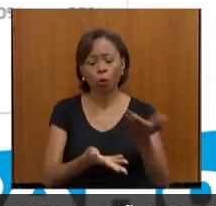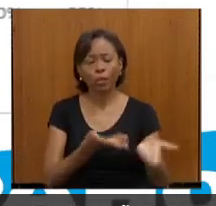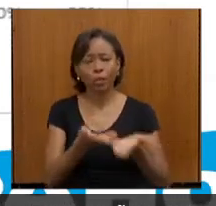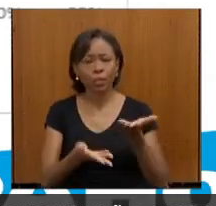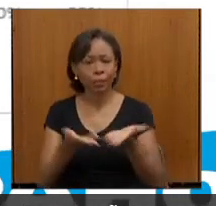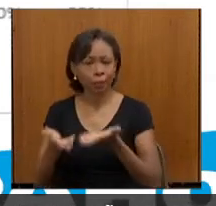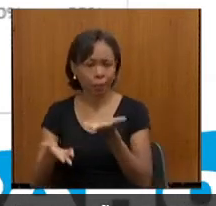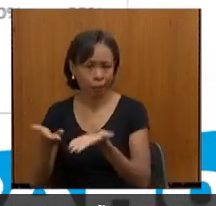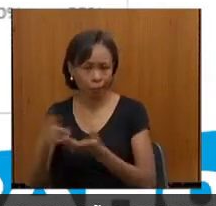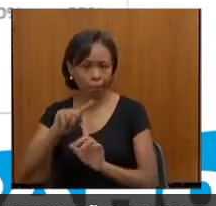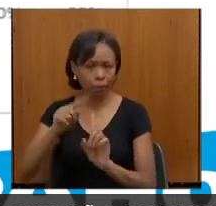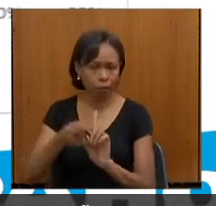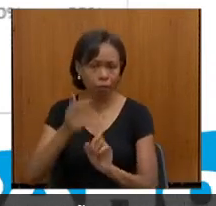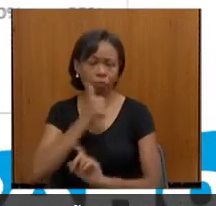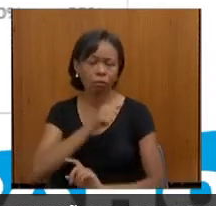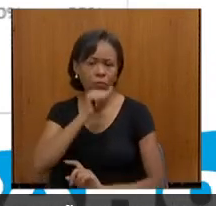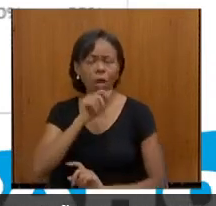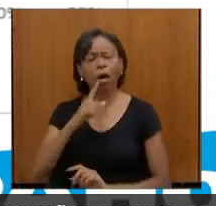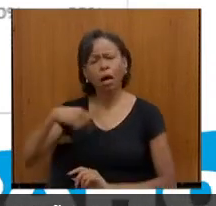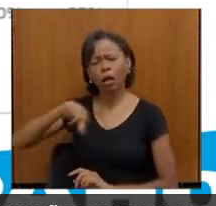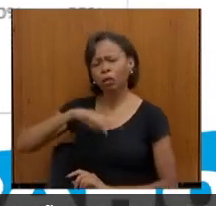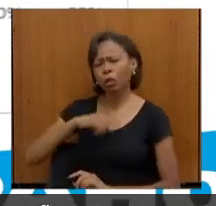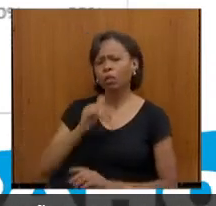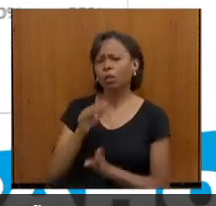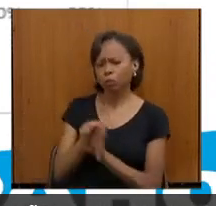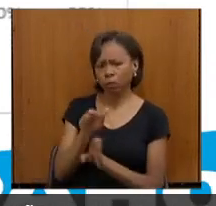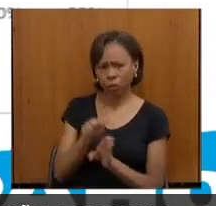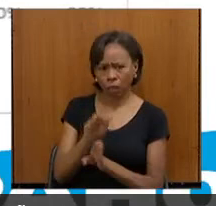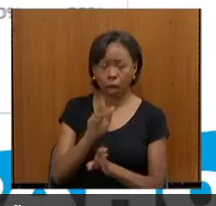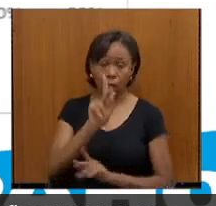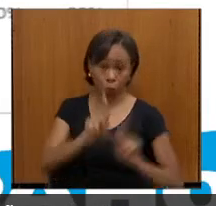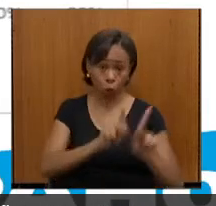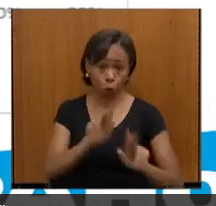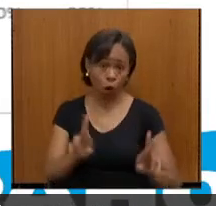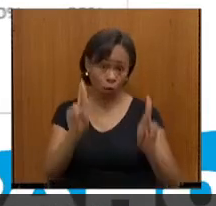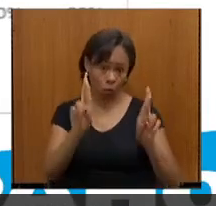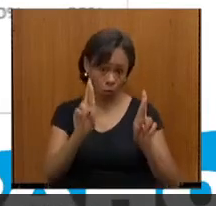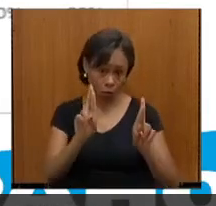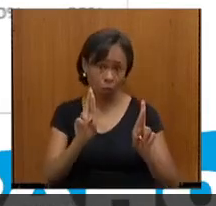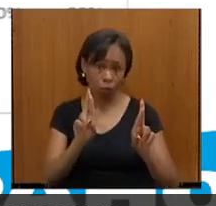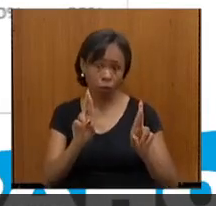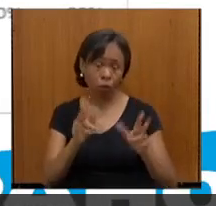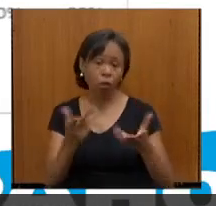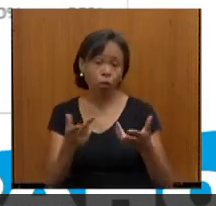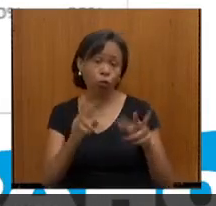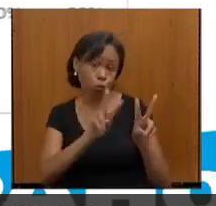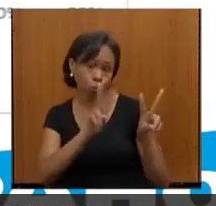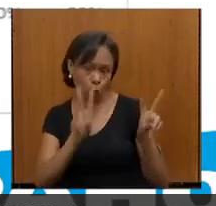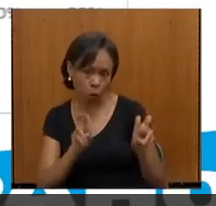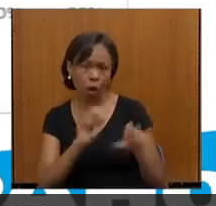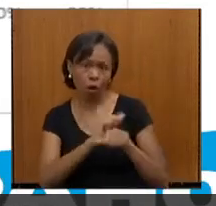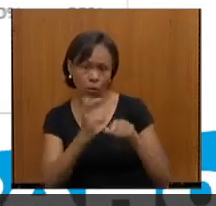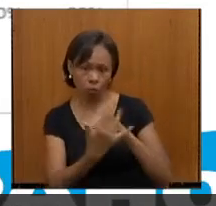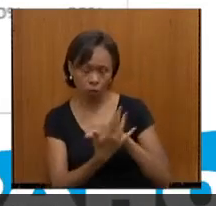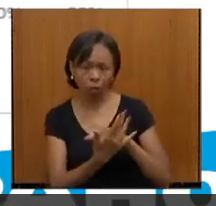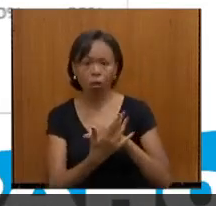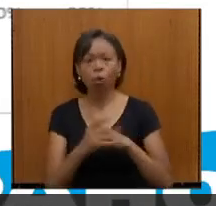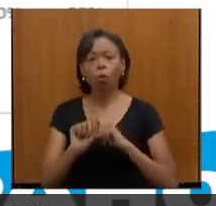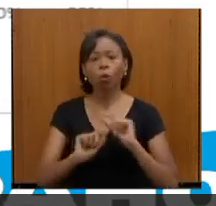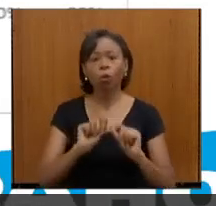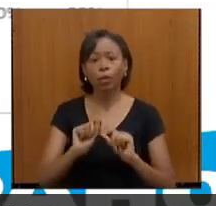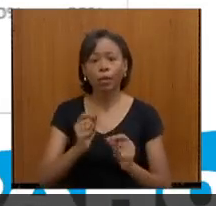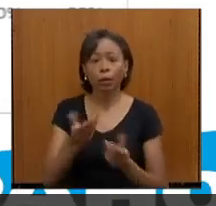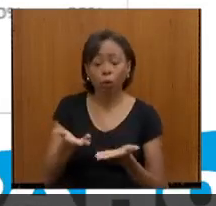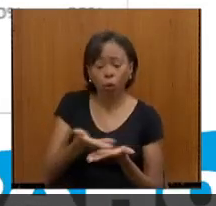para as pessoas que organizavam a resposta à pandemia? Os serviços